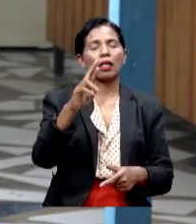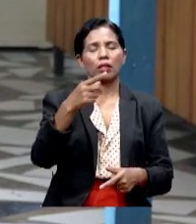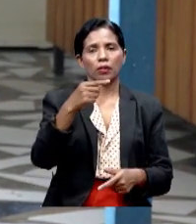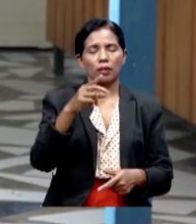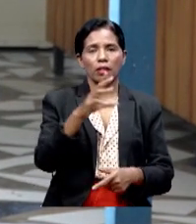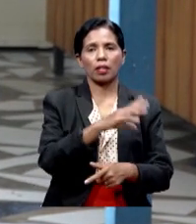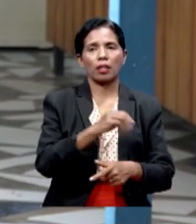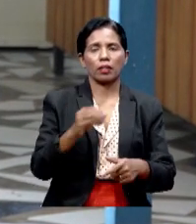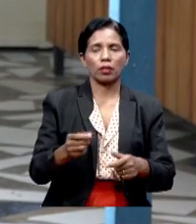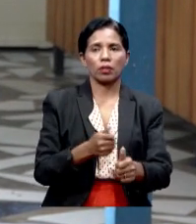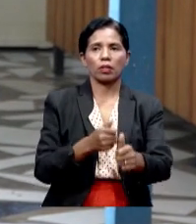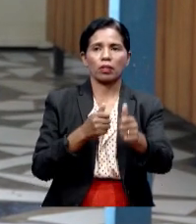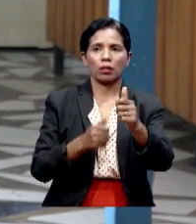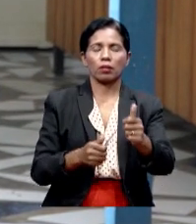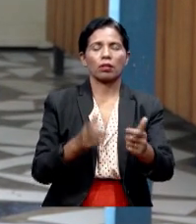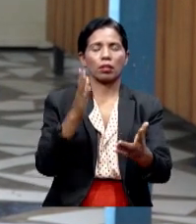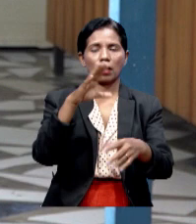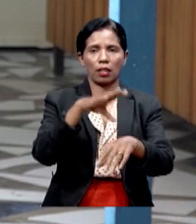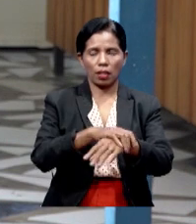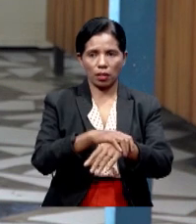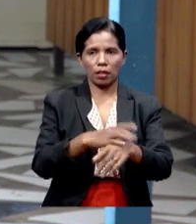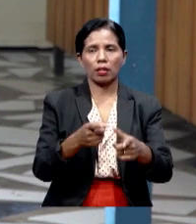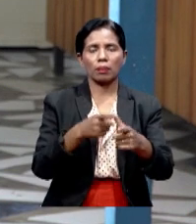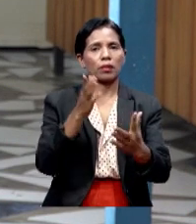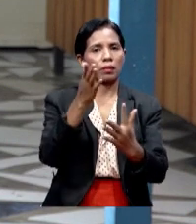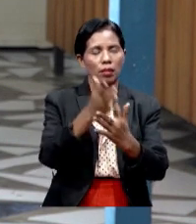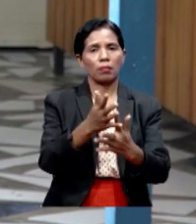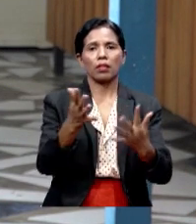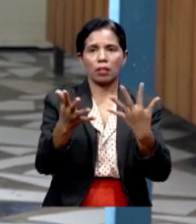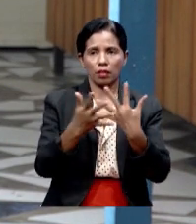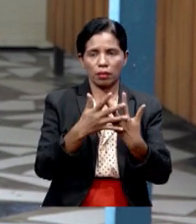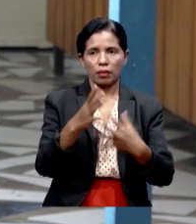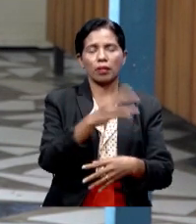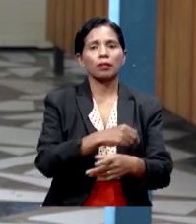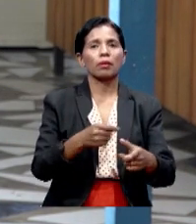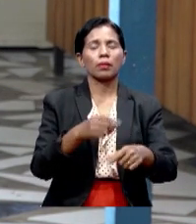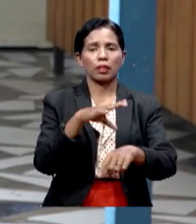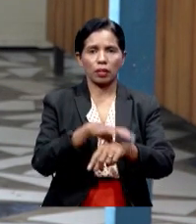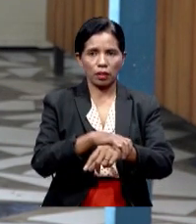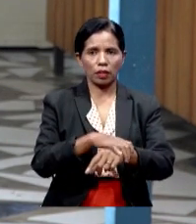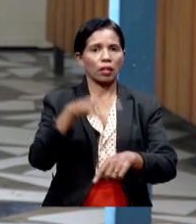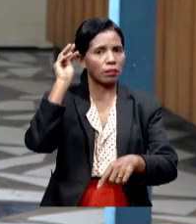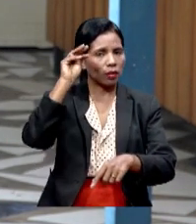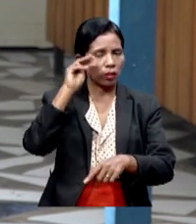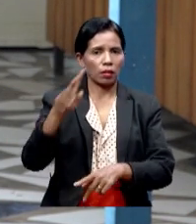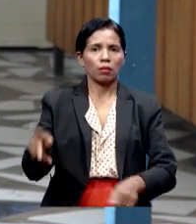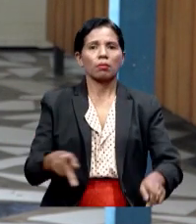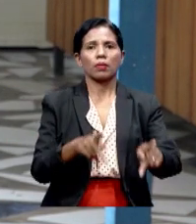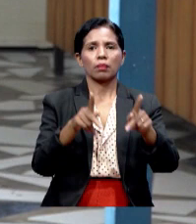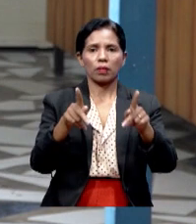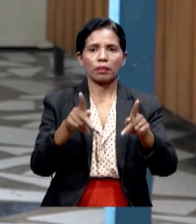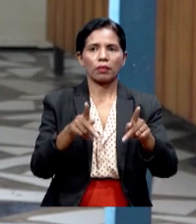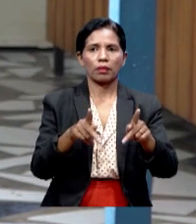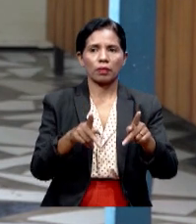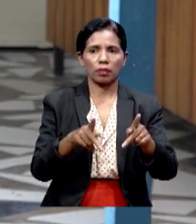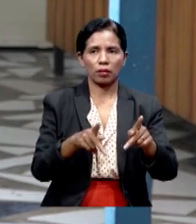mandado busca e apreensão e detenção e ministério público